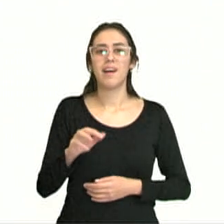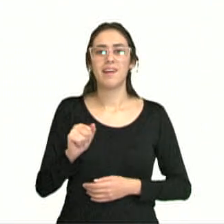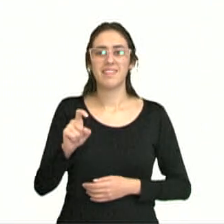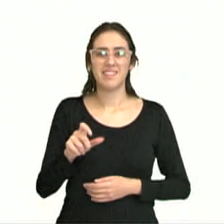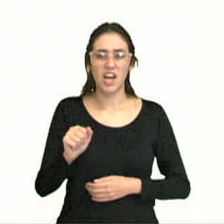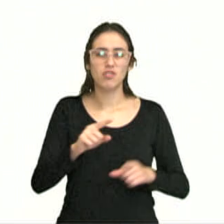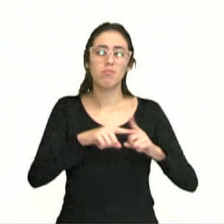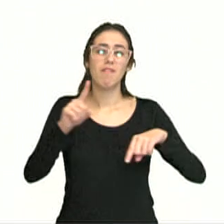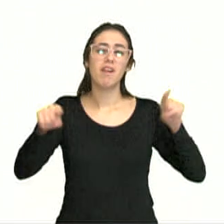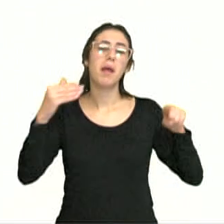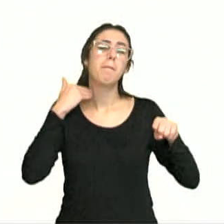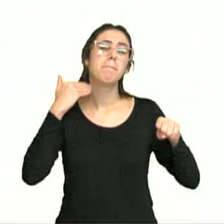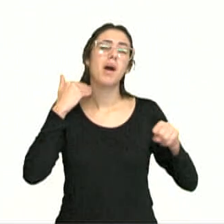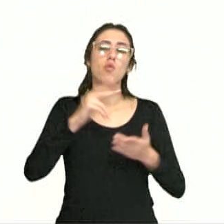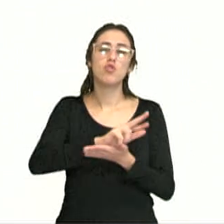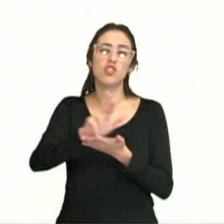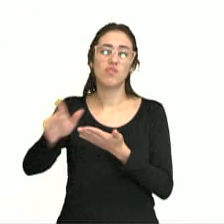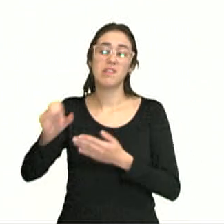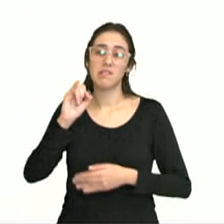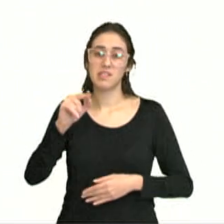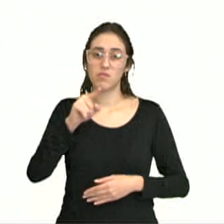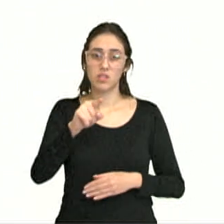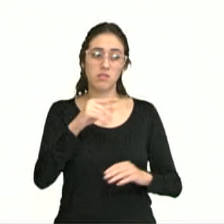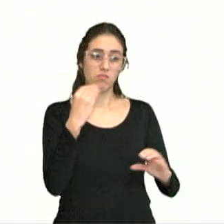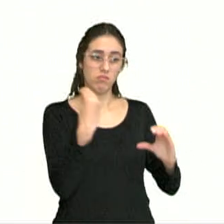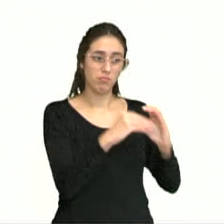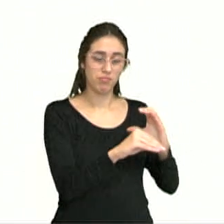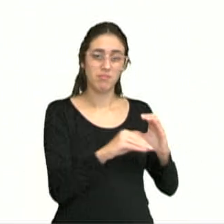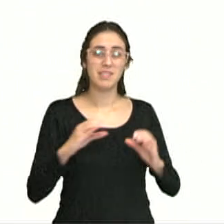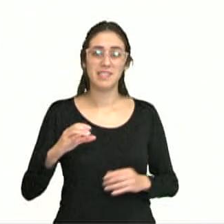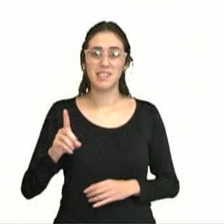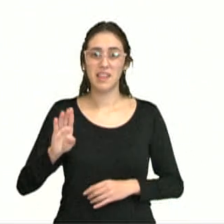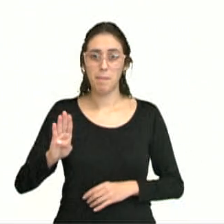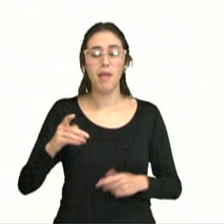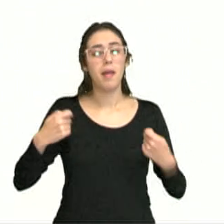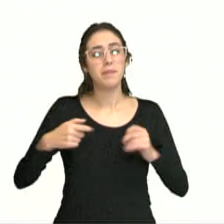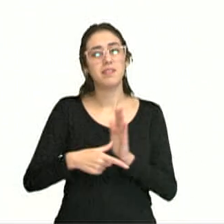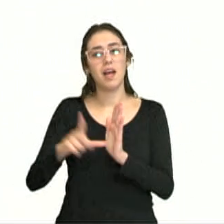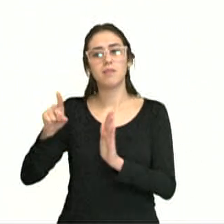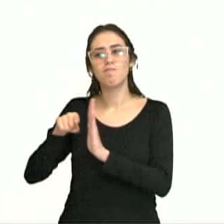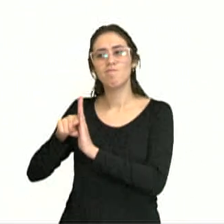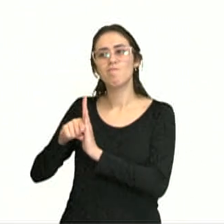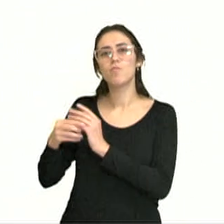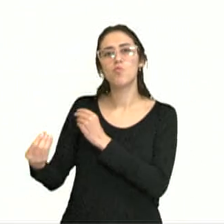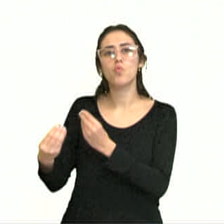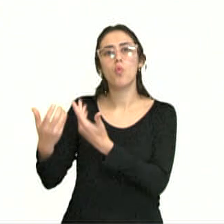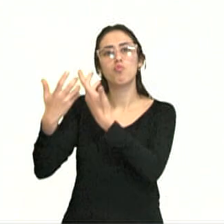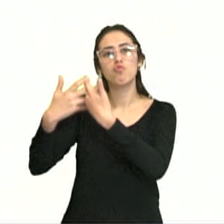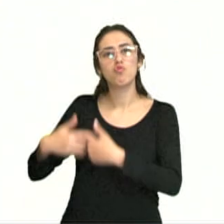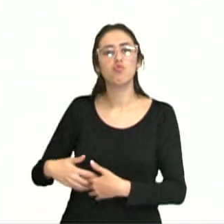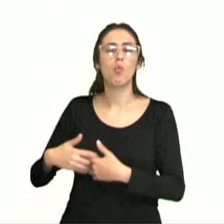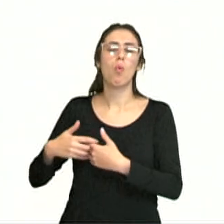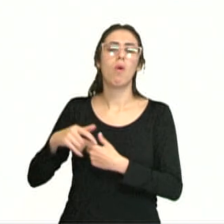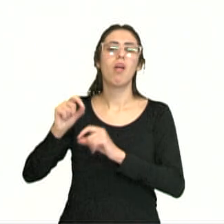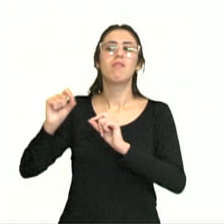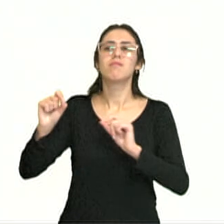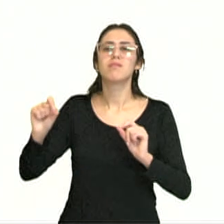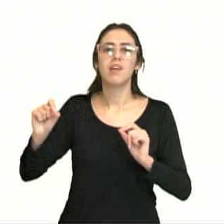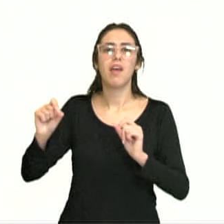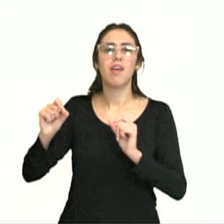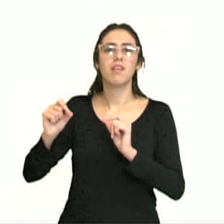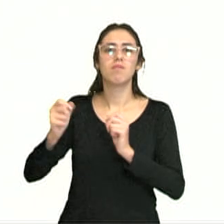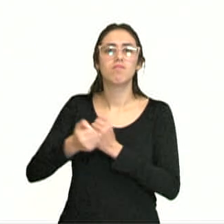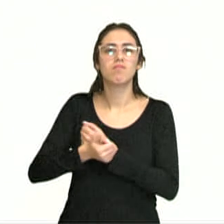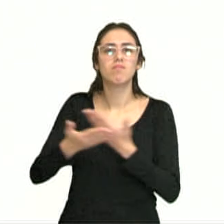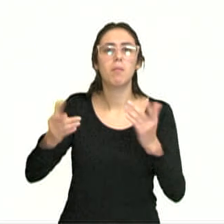para banco, por isso quando você for aplicar em CDB, você tem que fazer uma pesquisa de mercado para ver quem está oferecendo